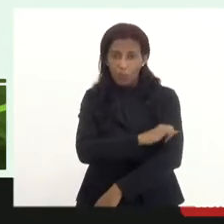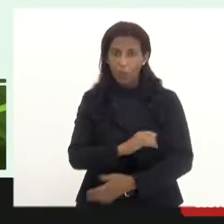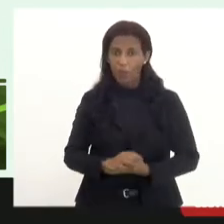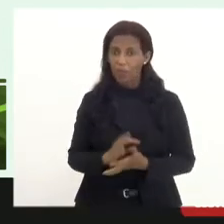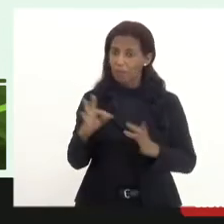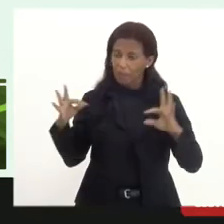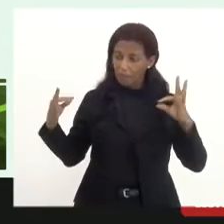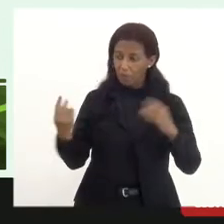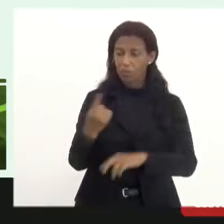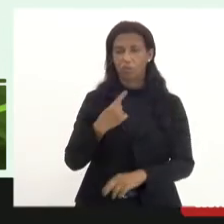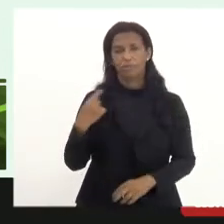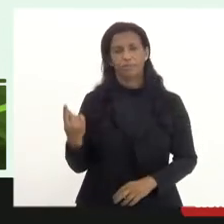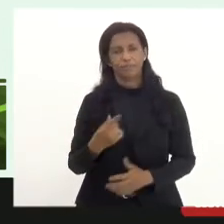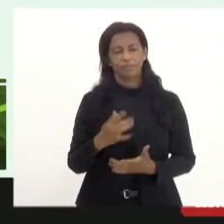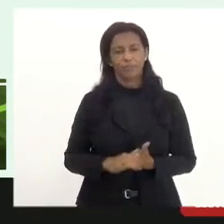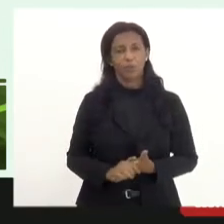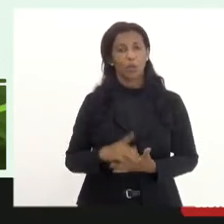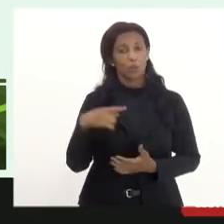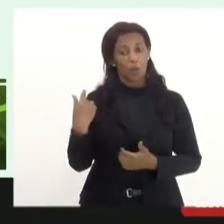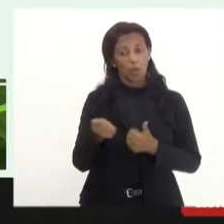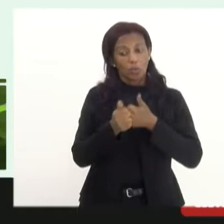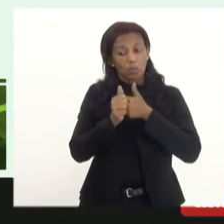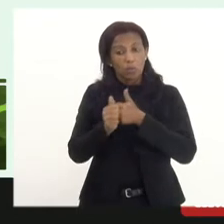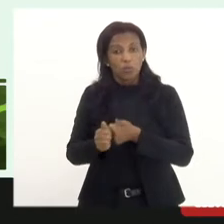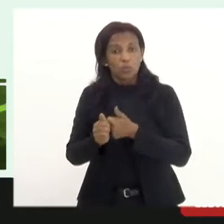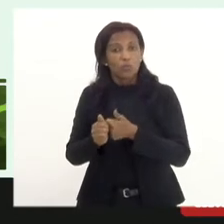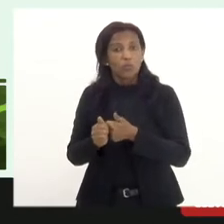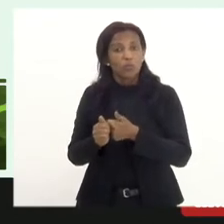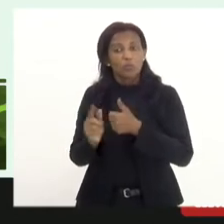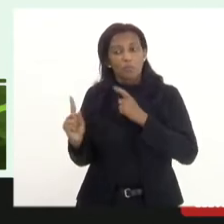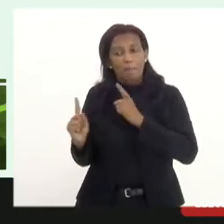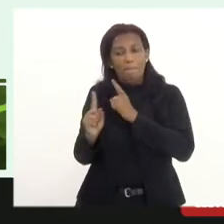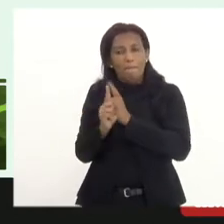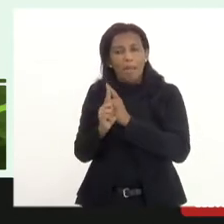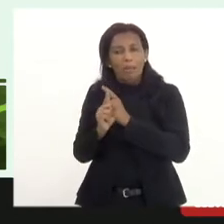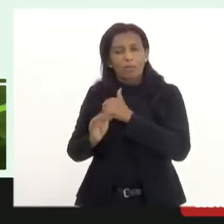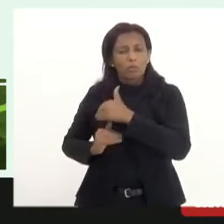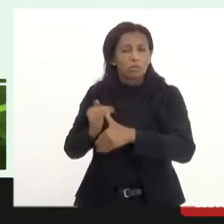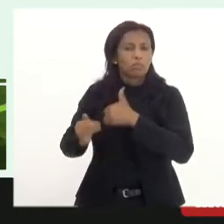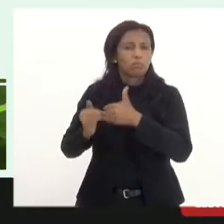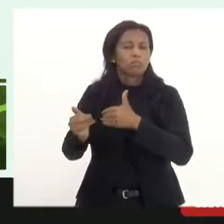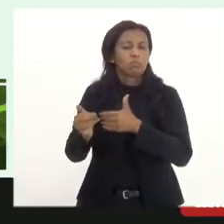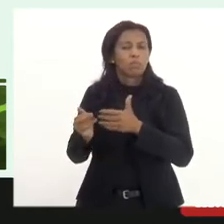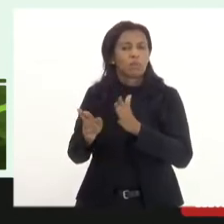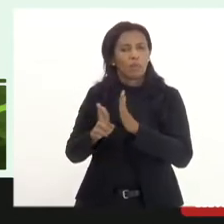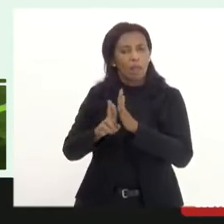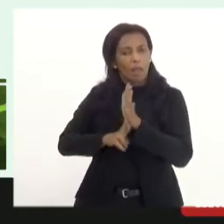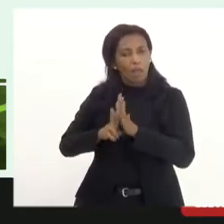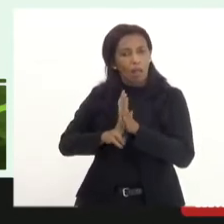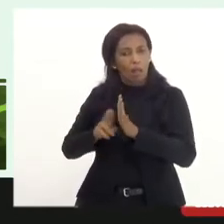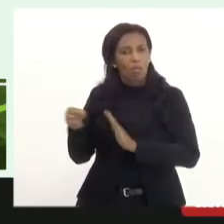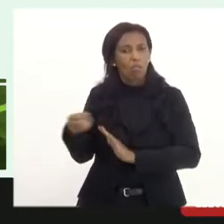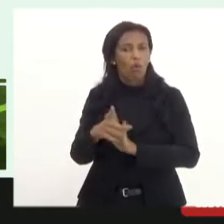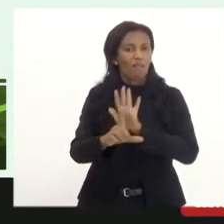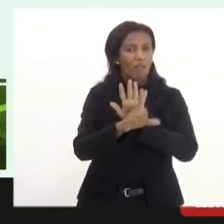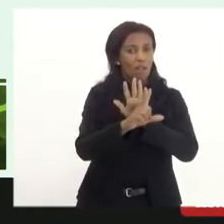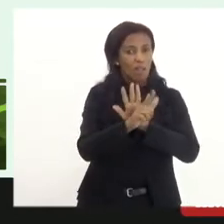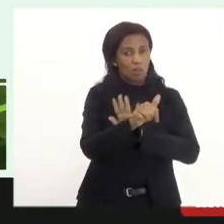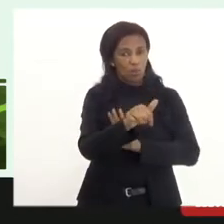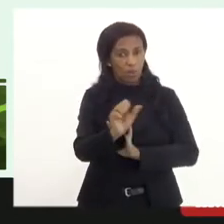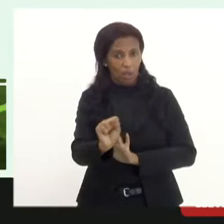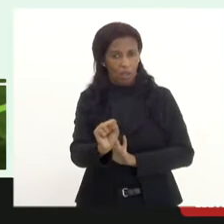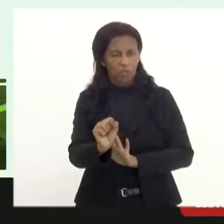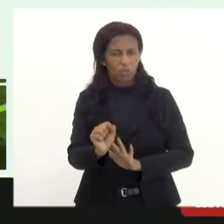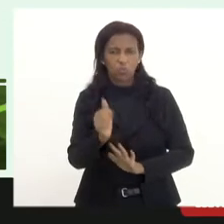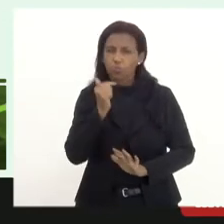para todos nós. Nós estamos acompanhando de perto o progresso da regulação com a nova lei do gás.